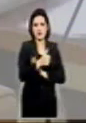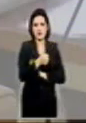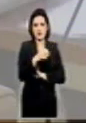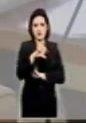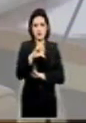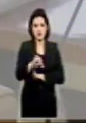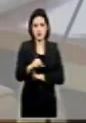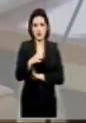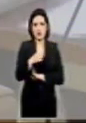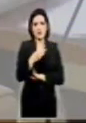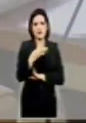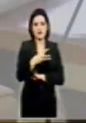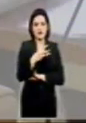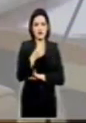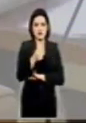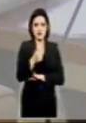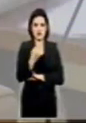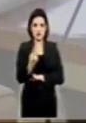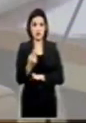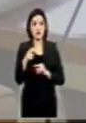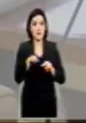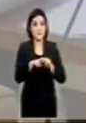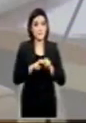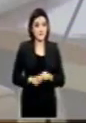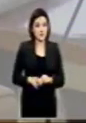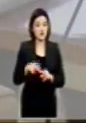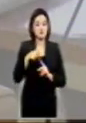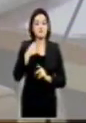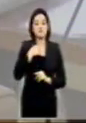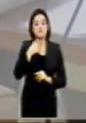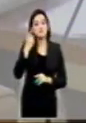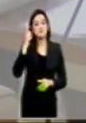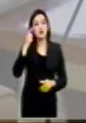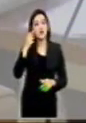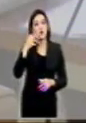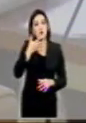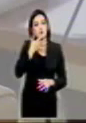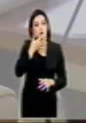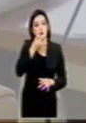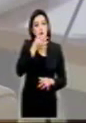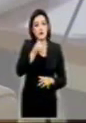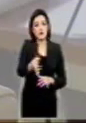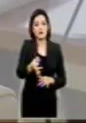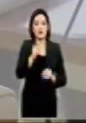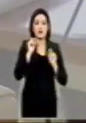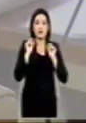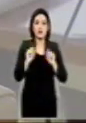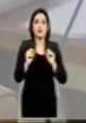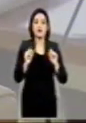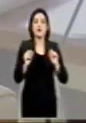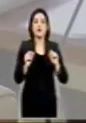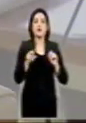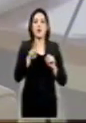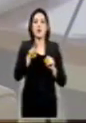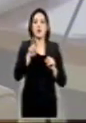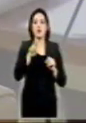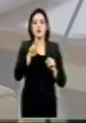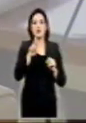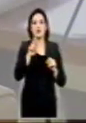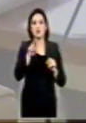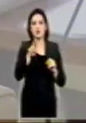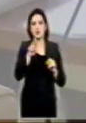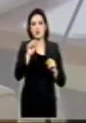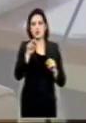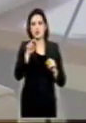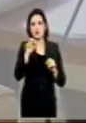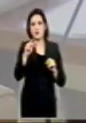119.372. Por isso, considero que deve ser diferenciado o impacto da usurpação de competência do tribunal entre os elementos